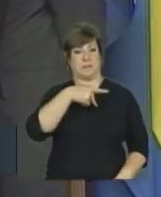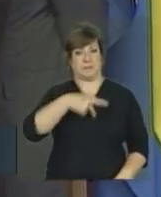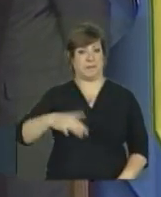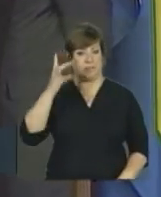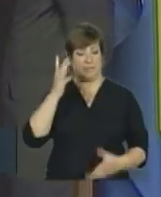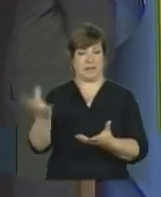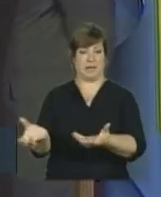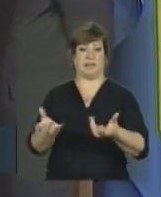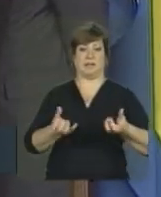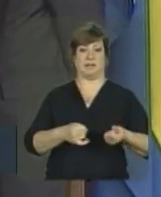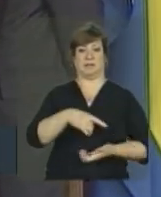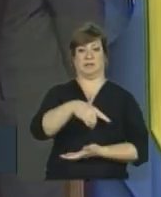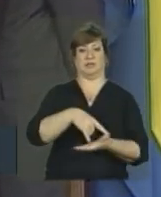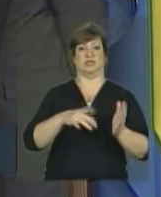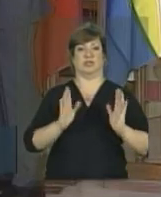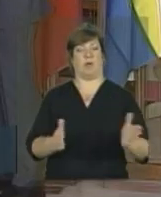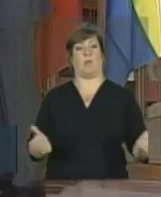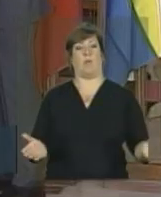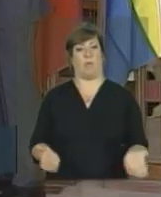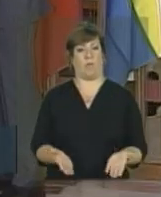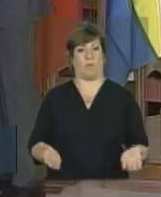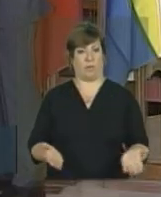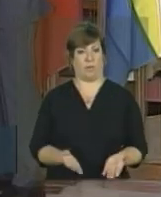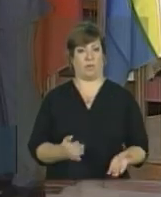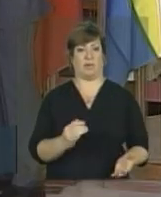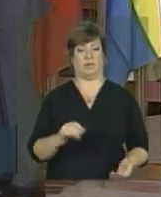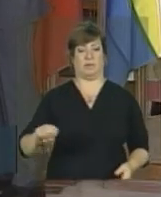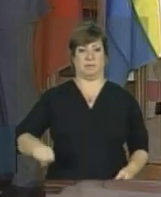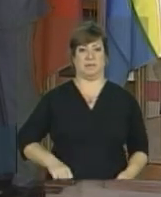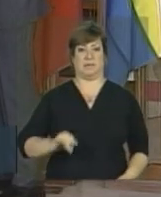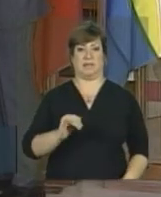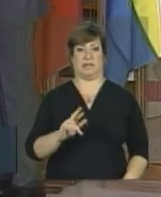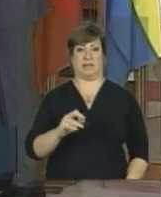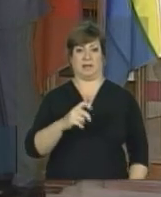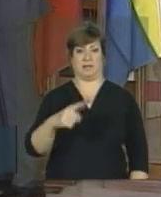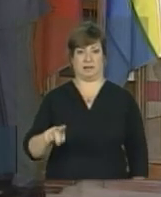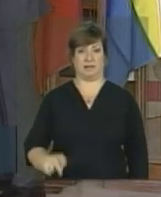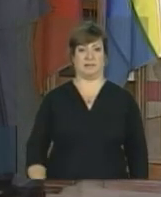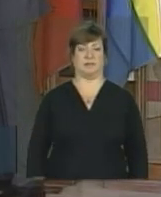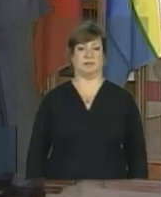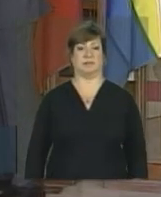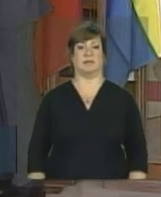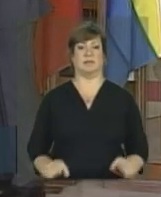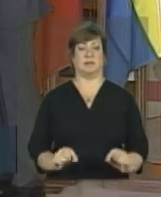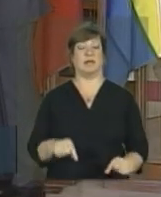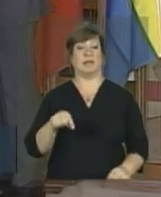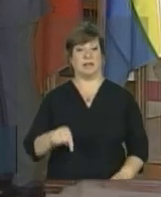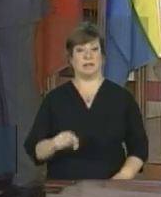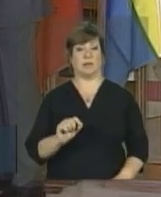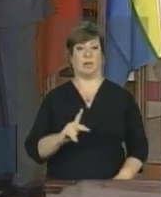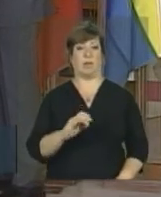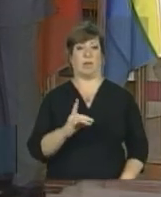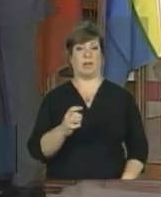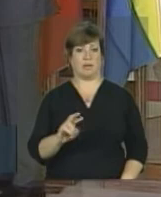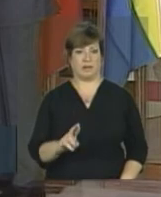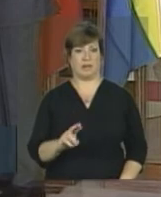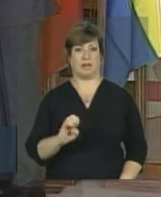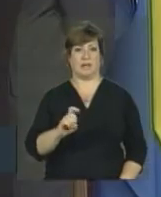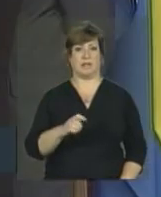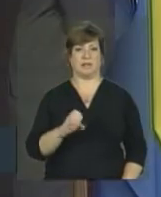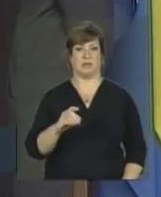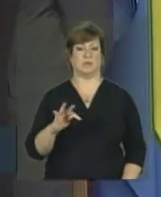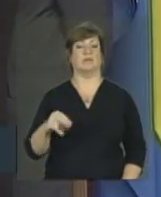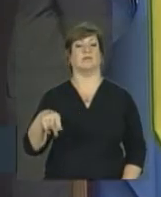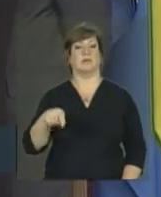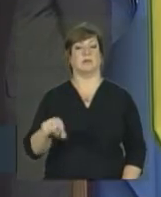de receber a credencial do embaixador do Irã. O poder executivo compete